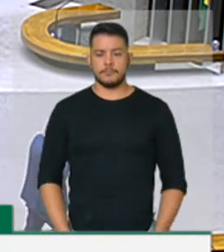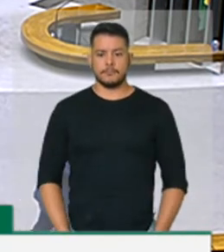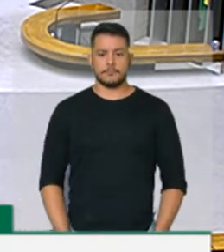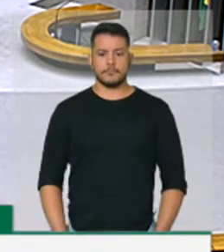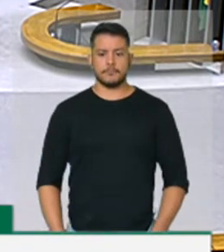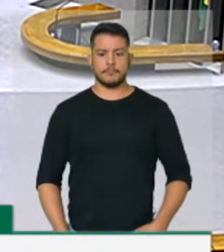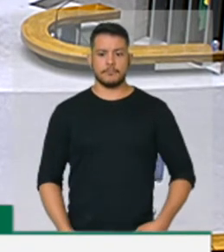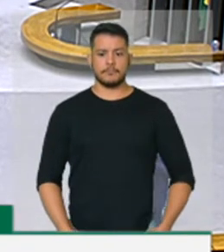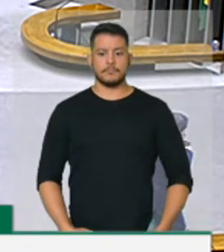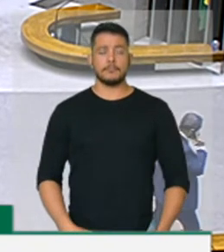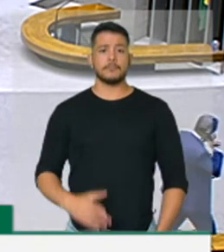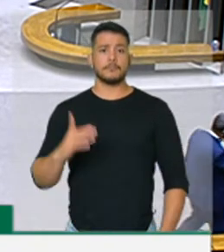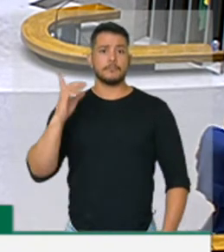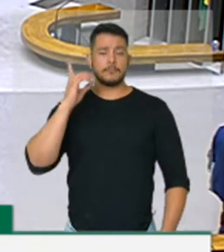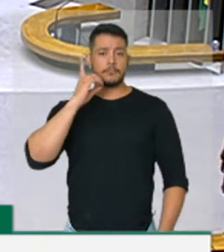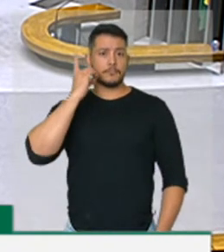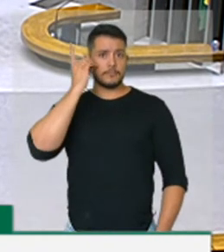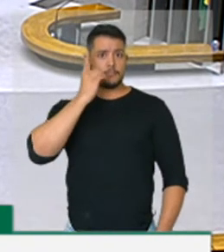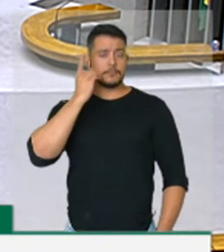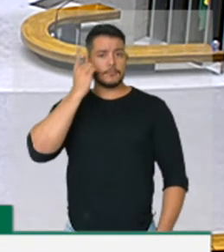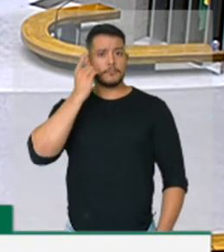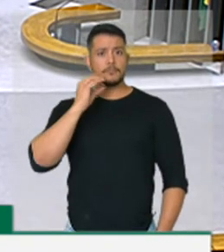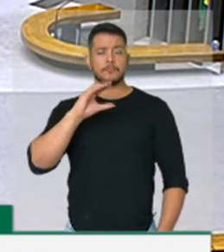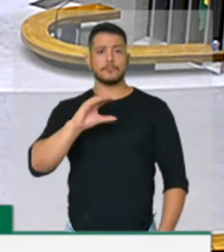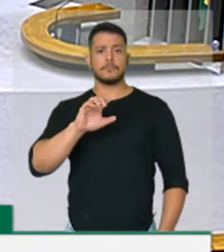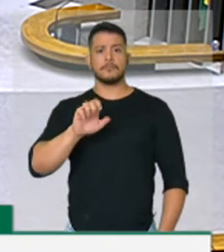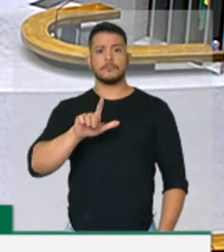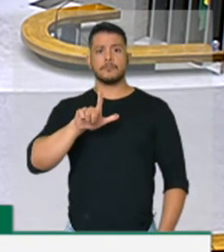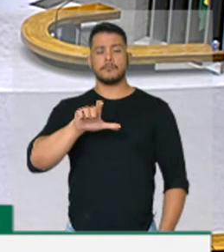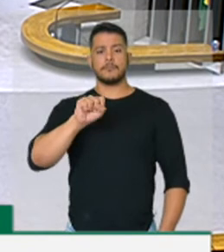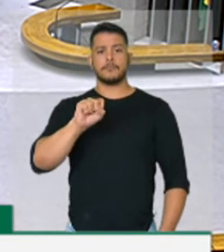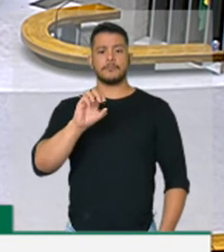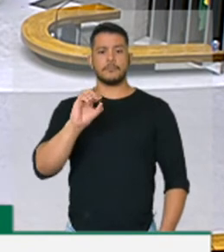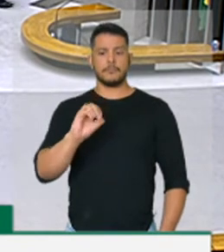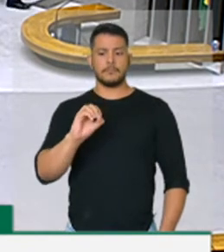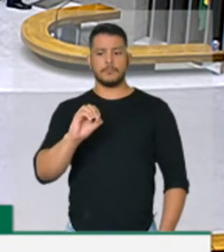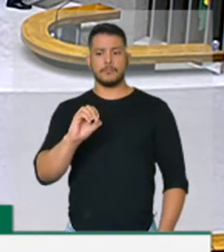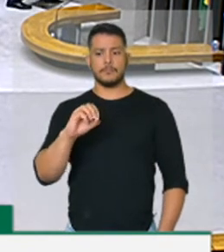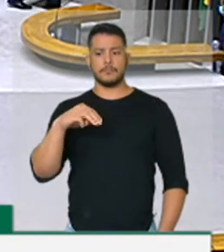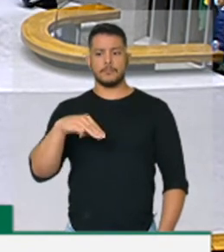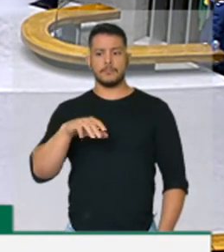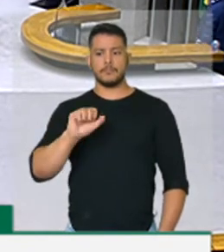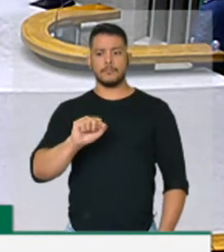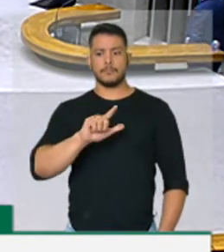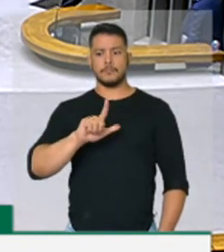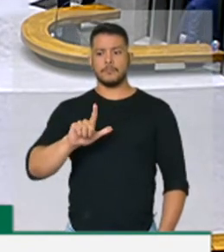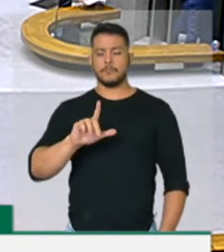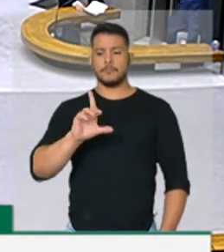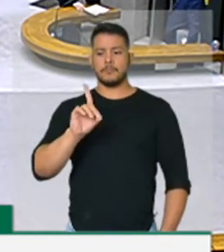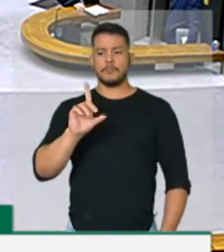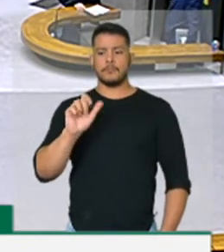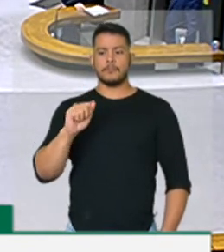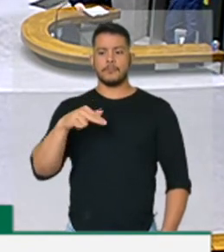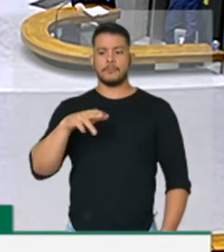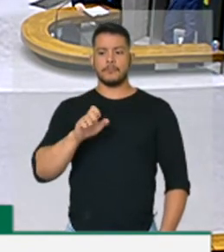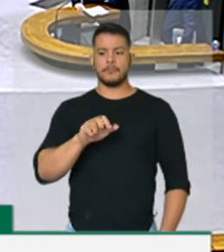Deputado Celso Maldane, tempo de liderança do MDB.